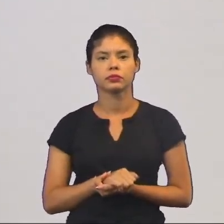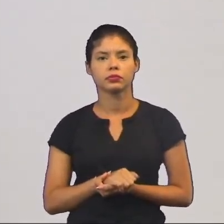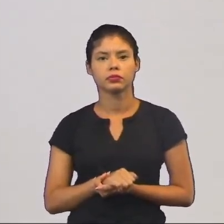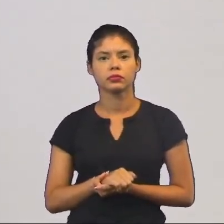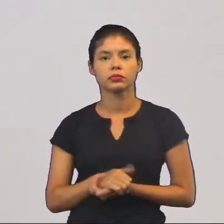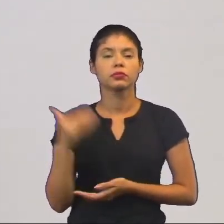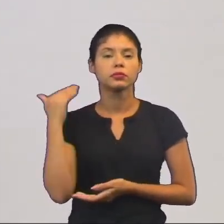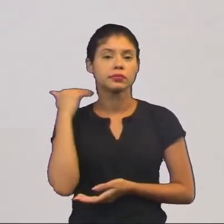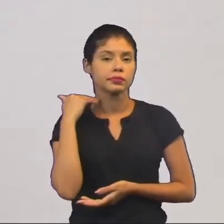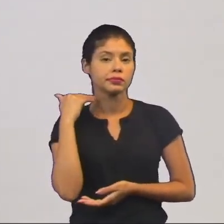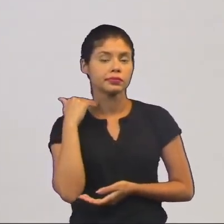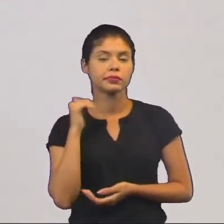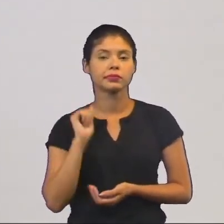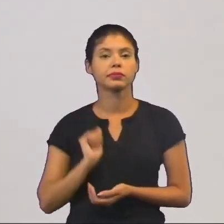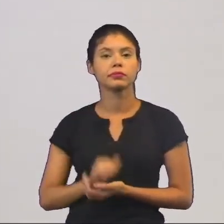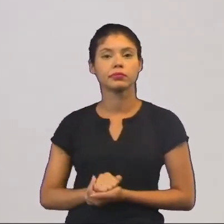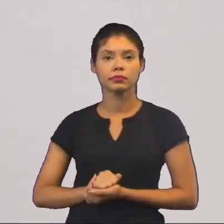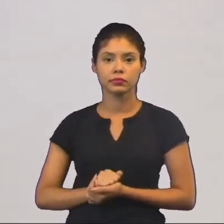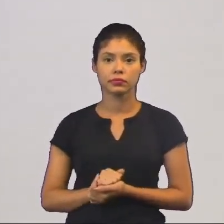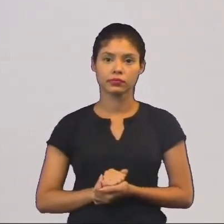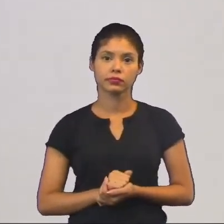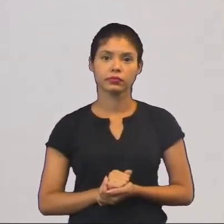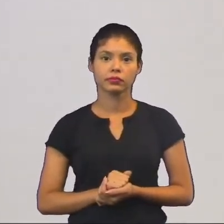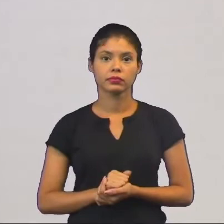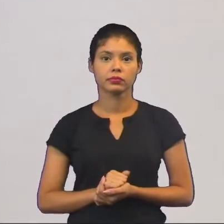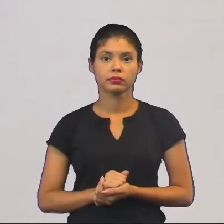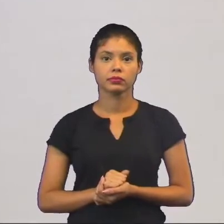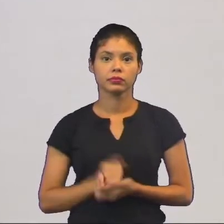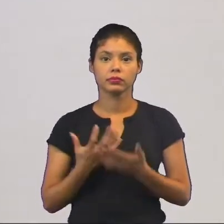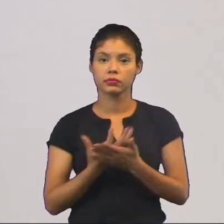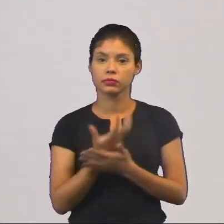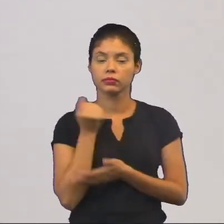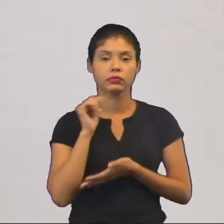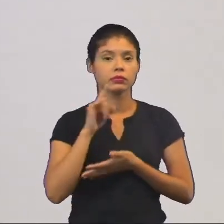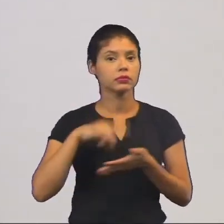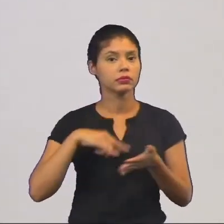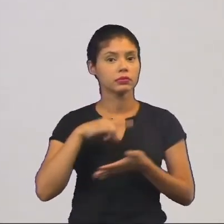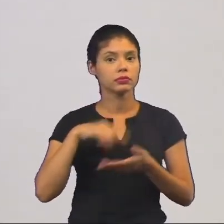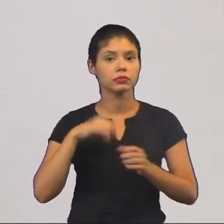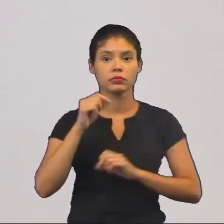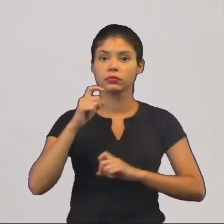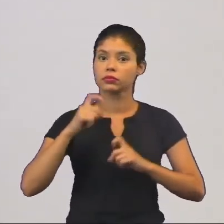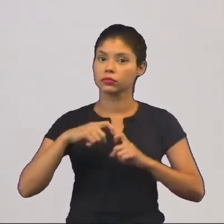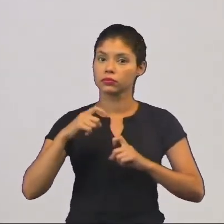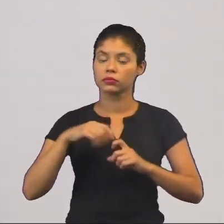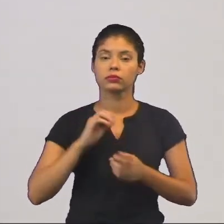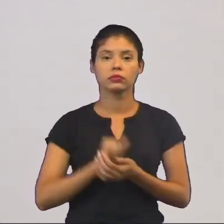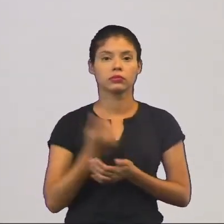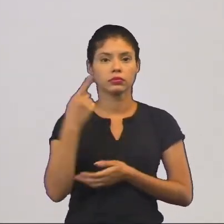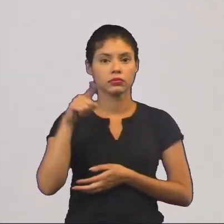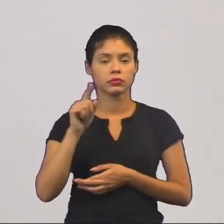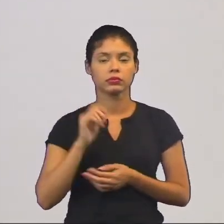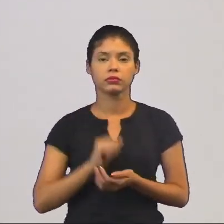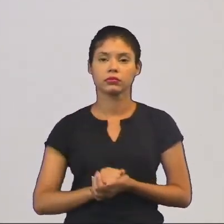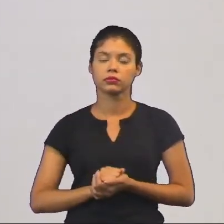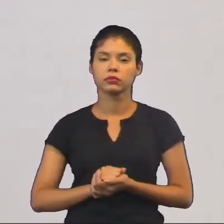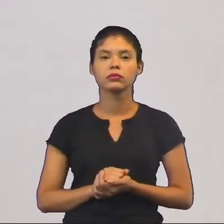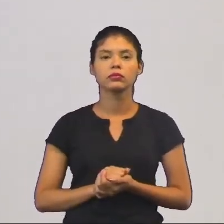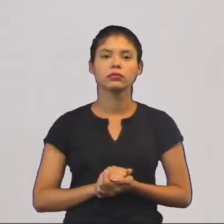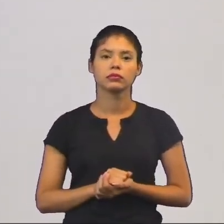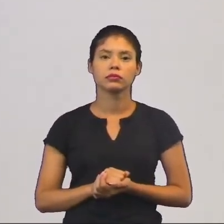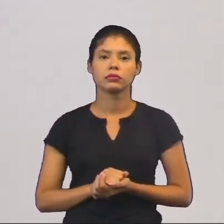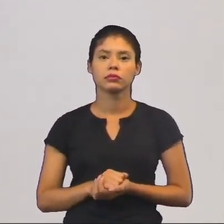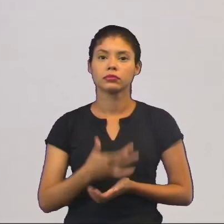Serviços bancários, né? Os serviços de retirada de documentos, né? Os serviços sociais, também os